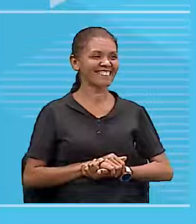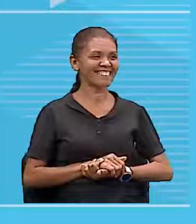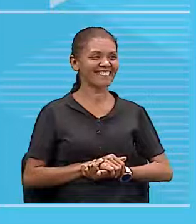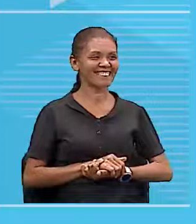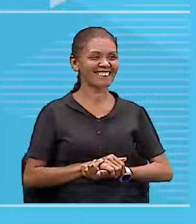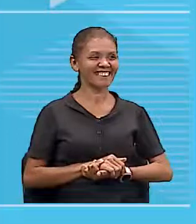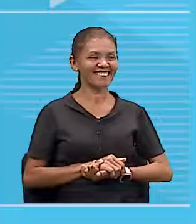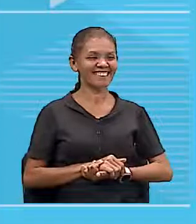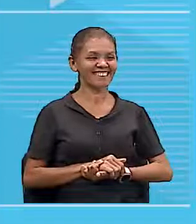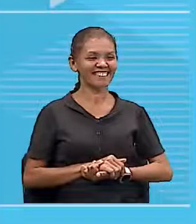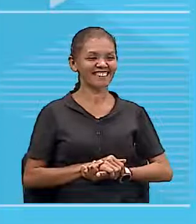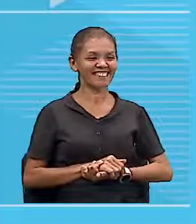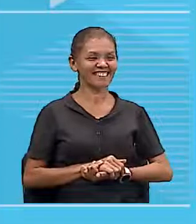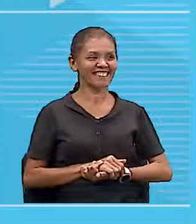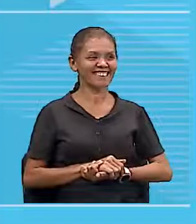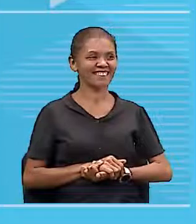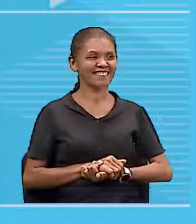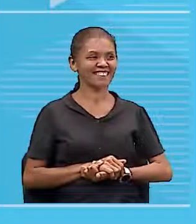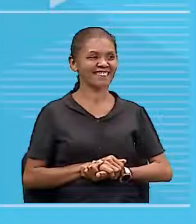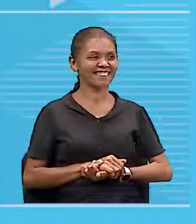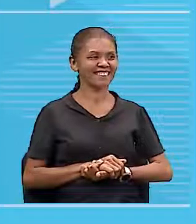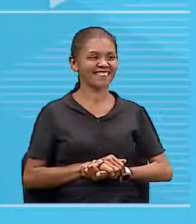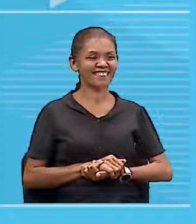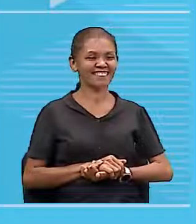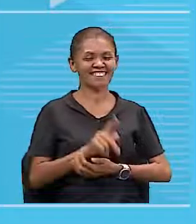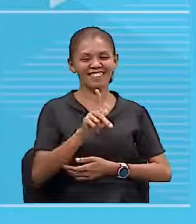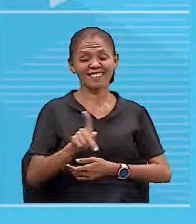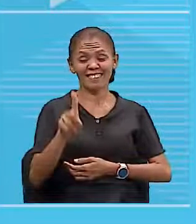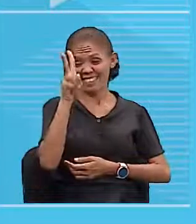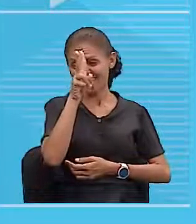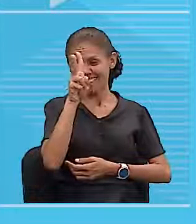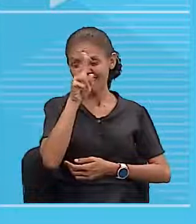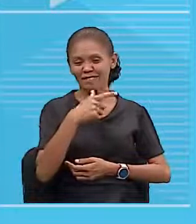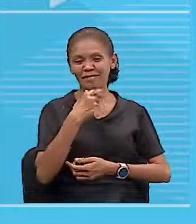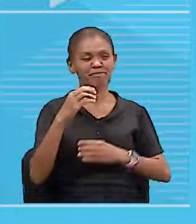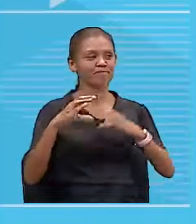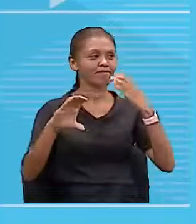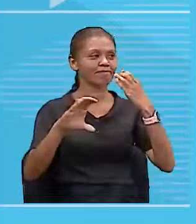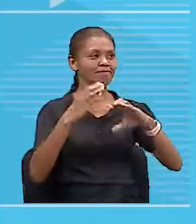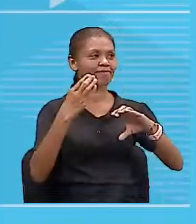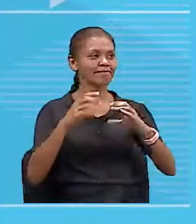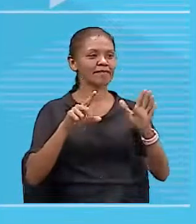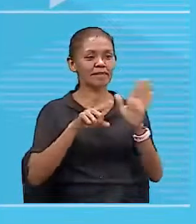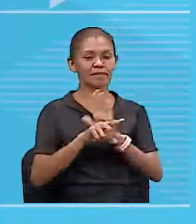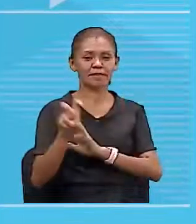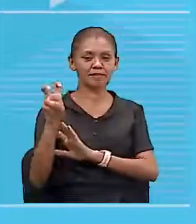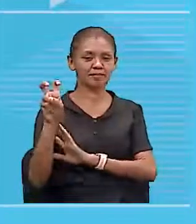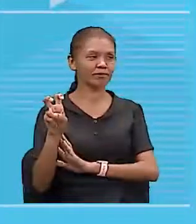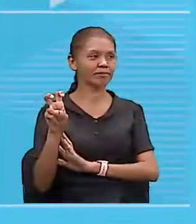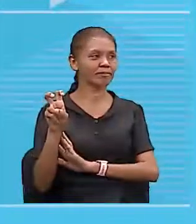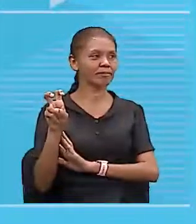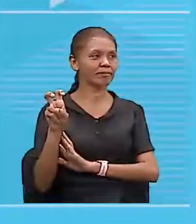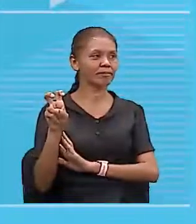Frank Aguiar Eu lembro dele sou velho Viu tu é doido já quinta